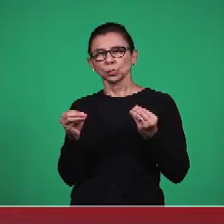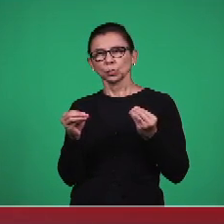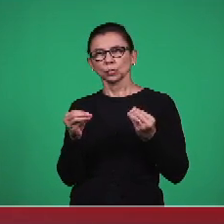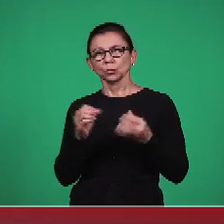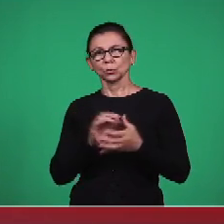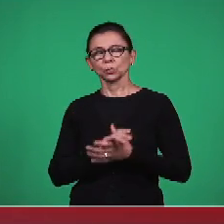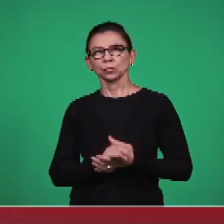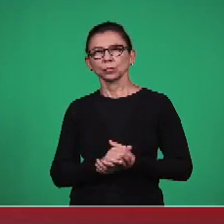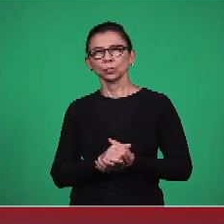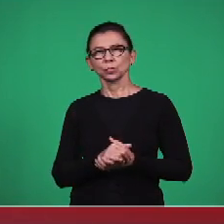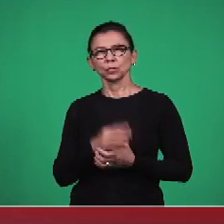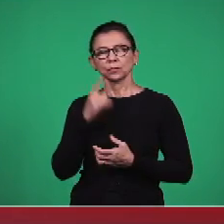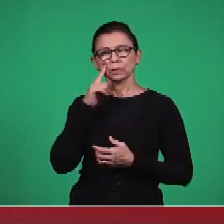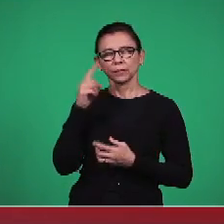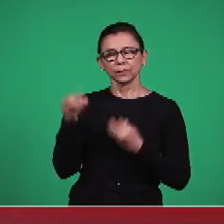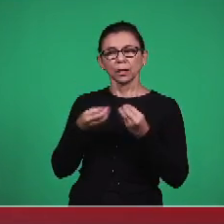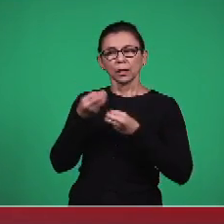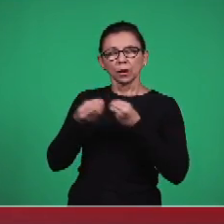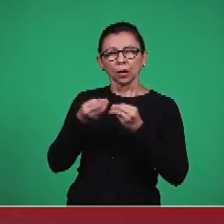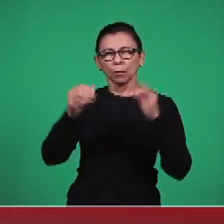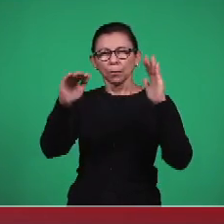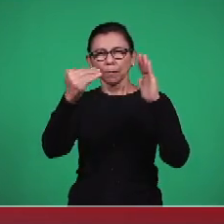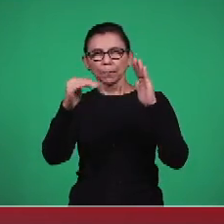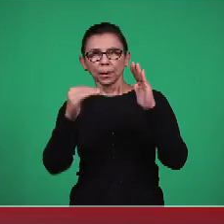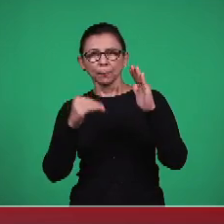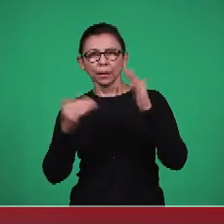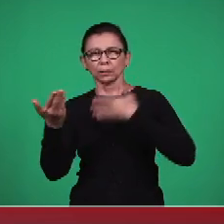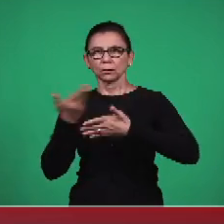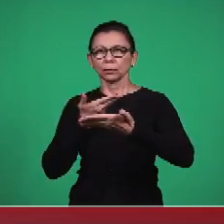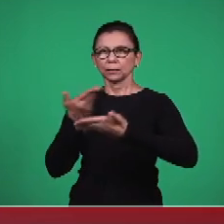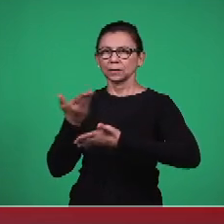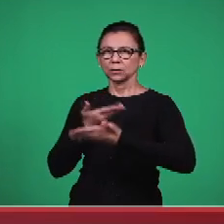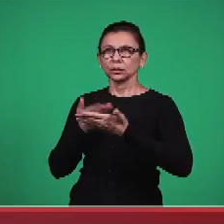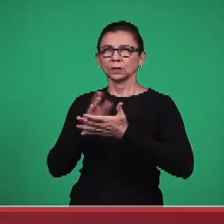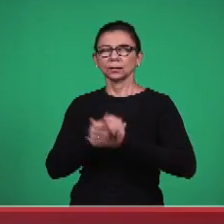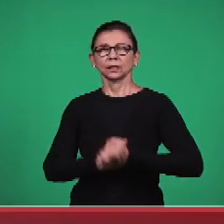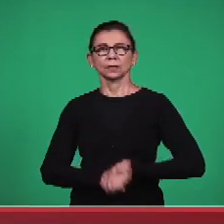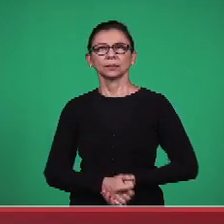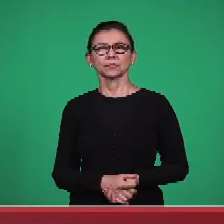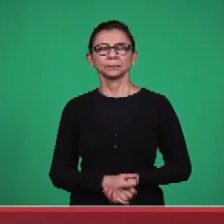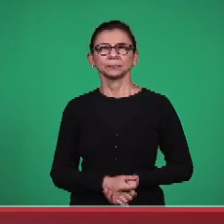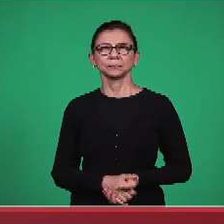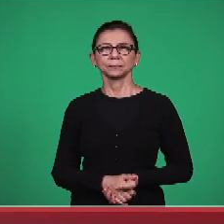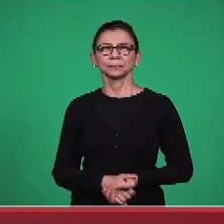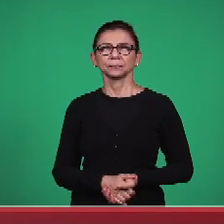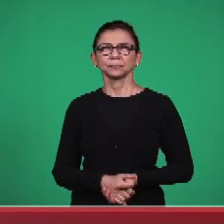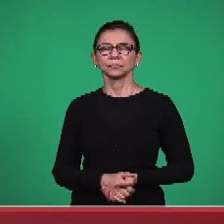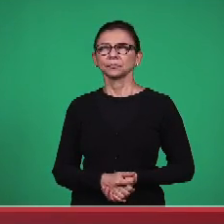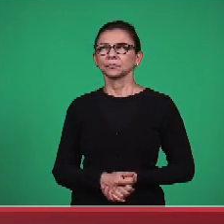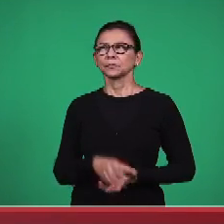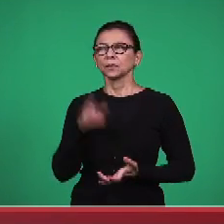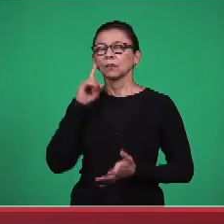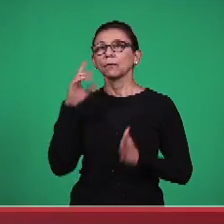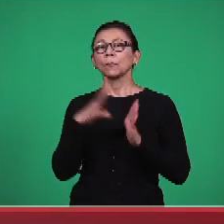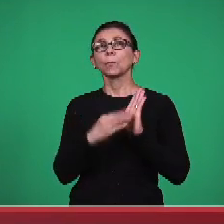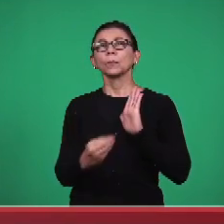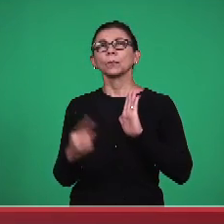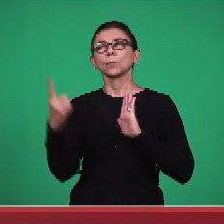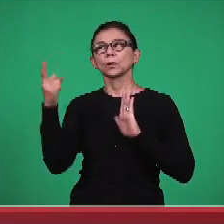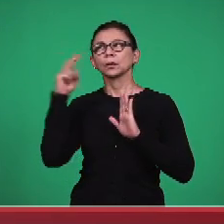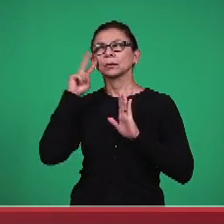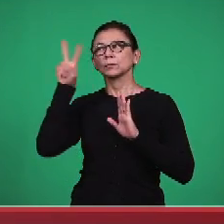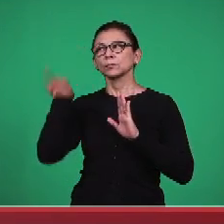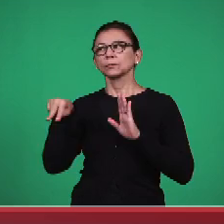contribuições. Existe um local ali para identificação, para preenchimento e sem qualquer dúvida que os irmãos tiverem,